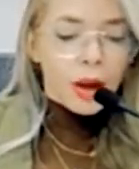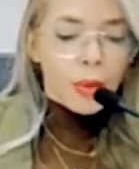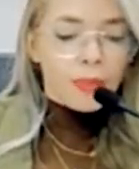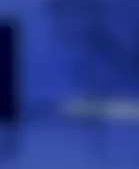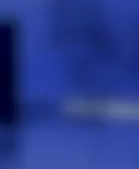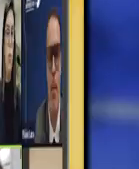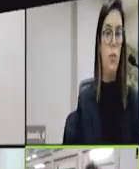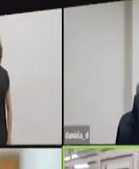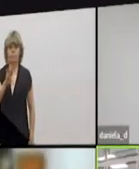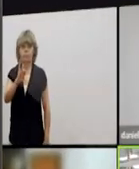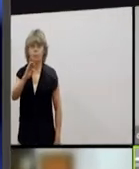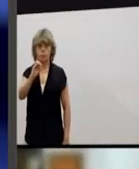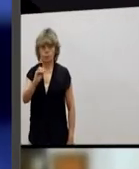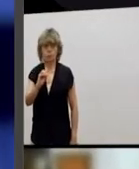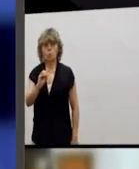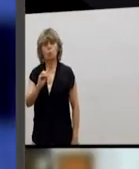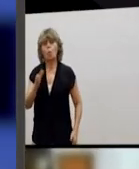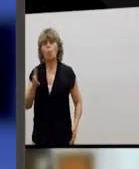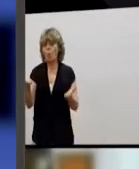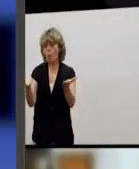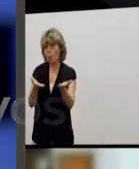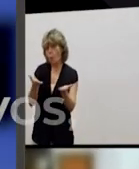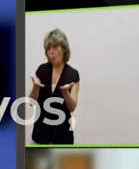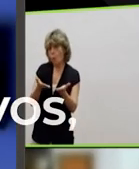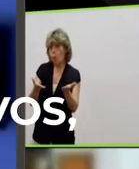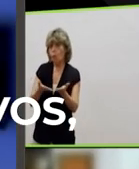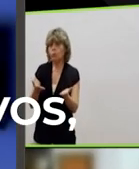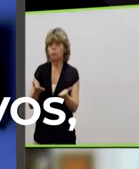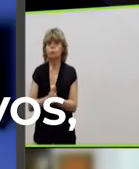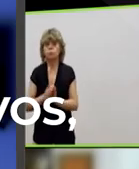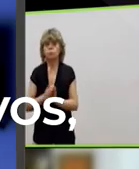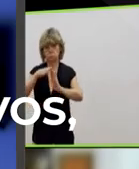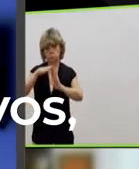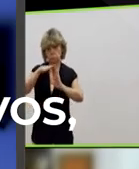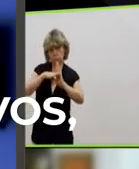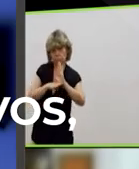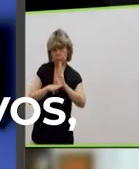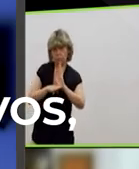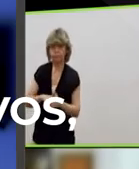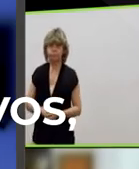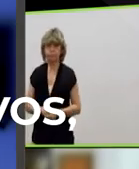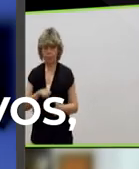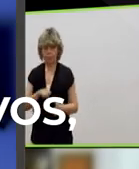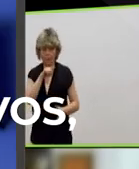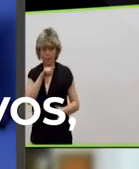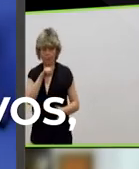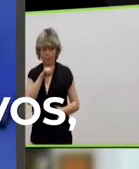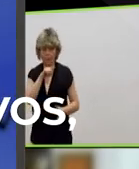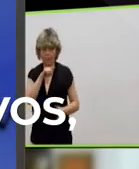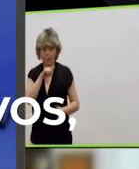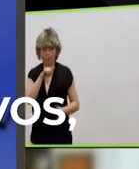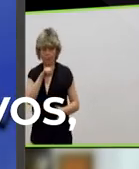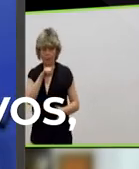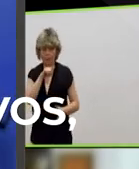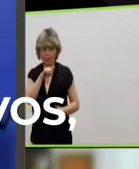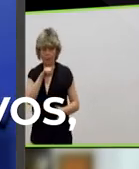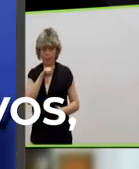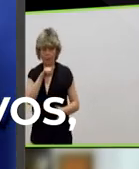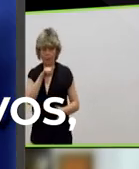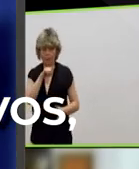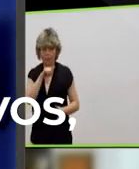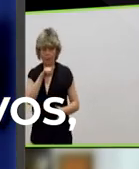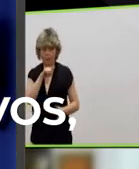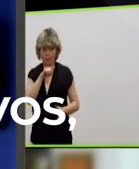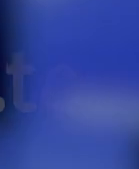Lorena Simão. Foram aprovados concessão de aposentadorias, editais de concurso público, processo seletivo,